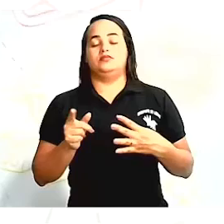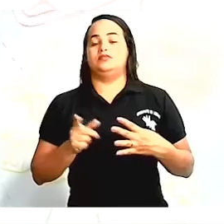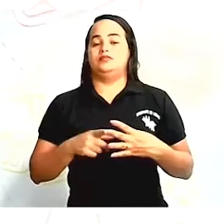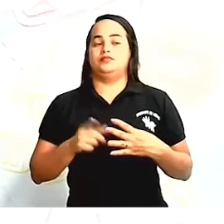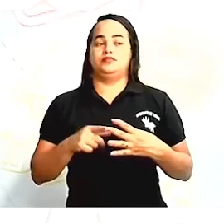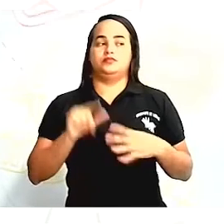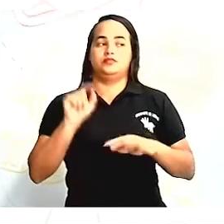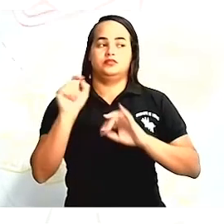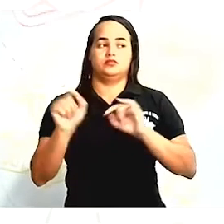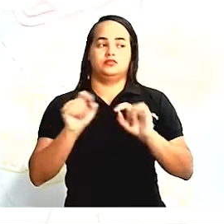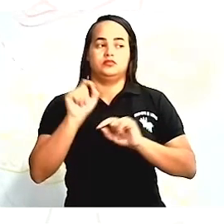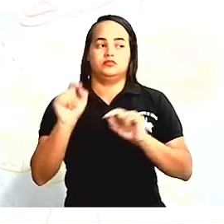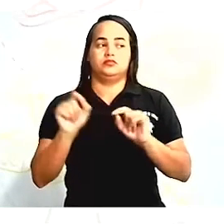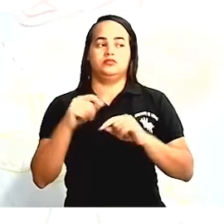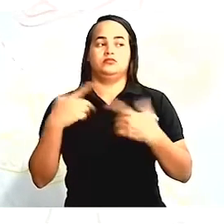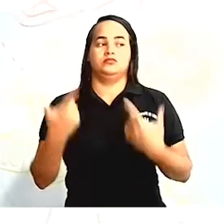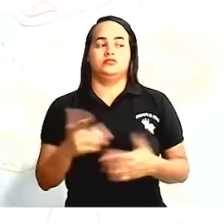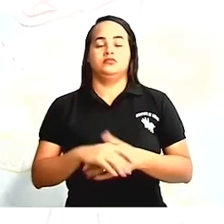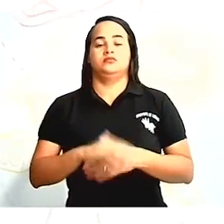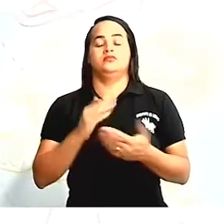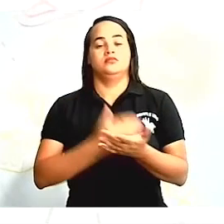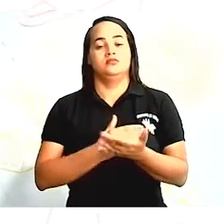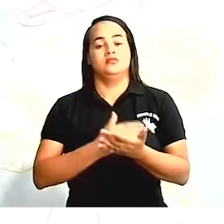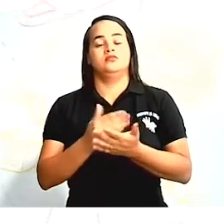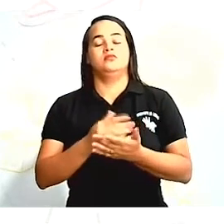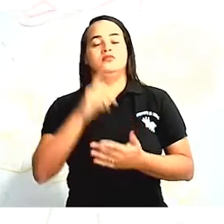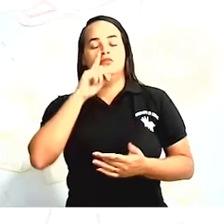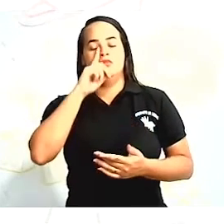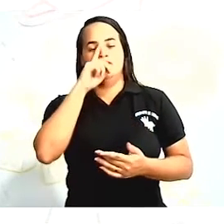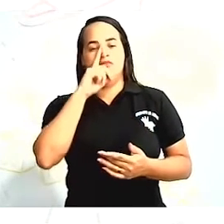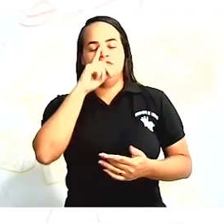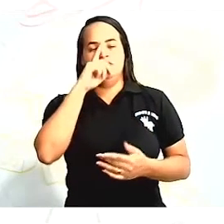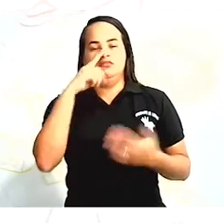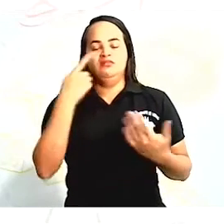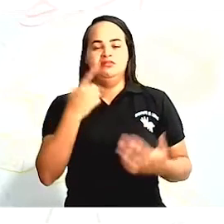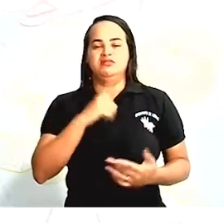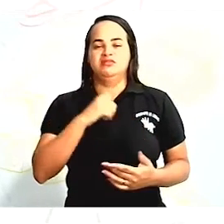infecção assintomática. É aí que começa o perigo. O indivíduo